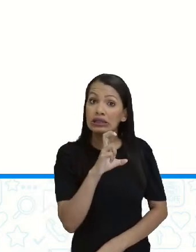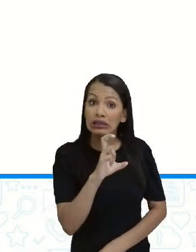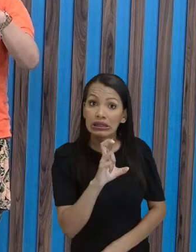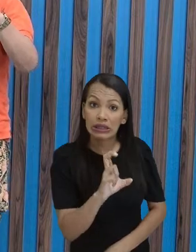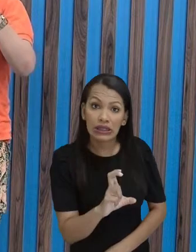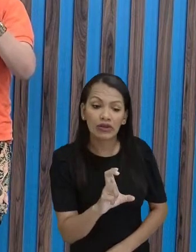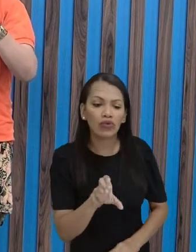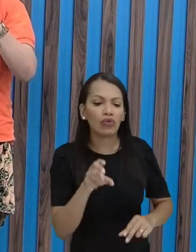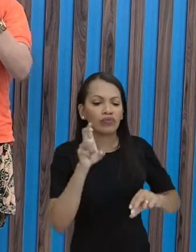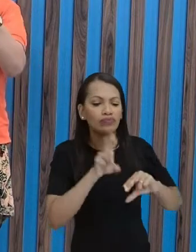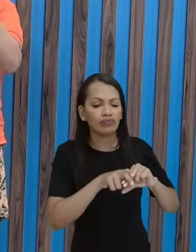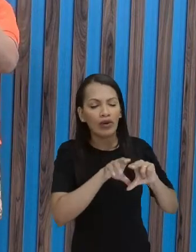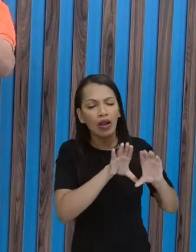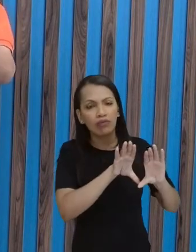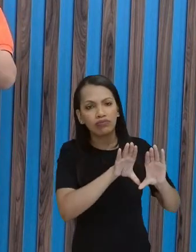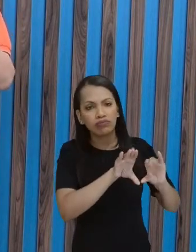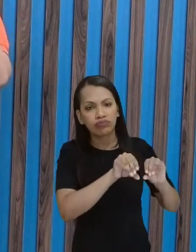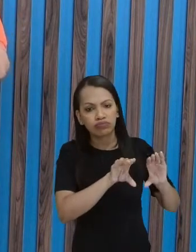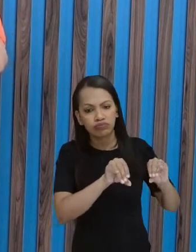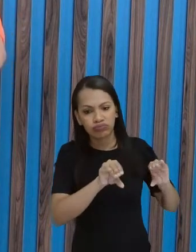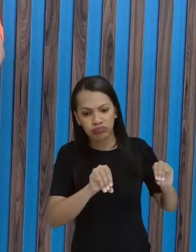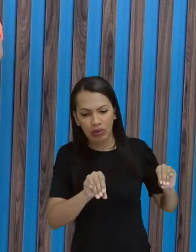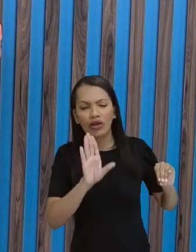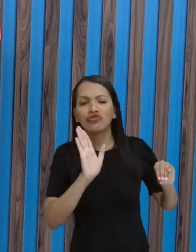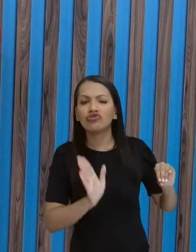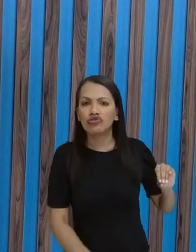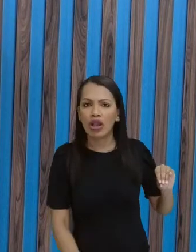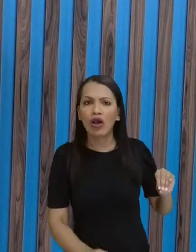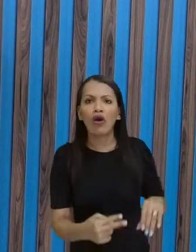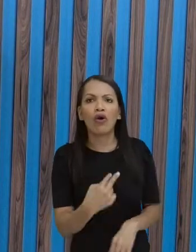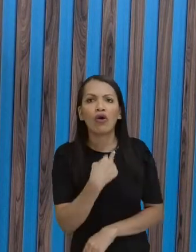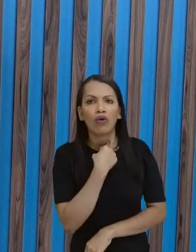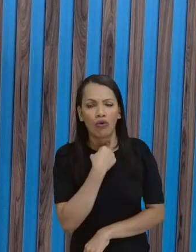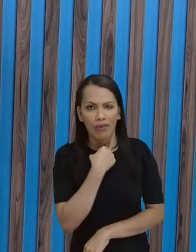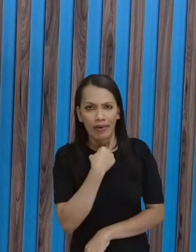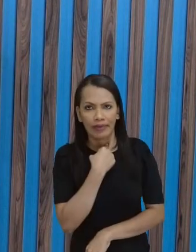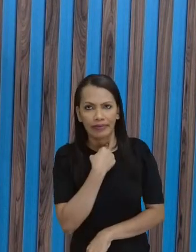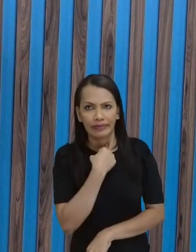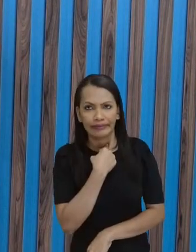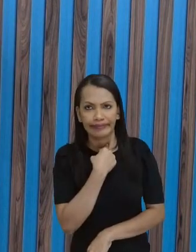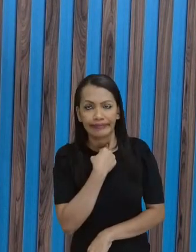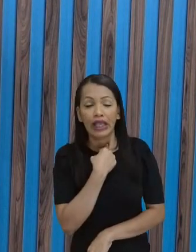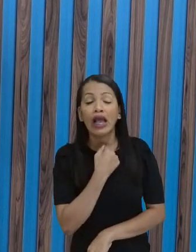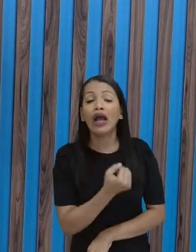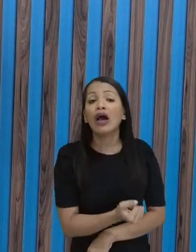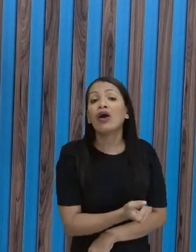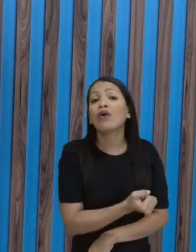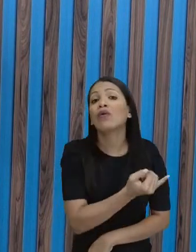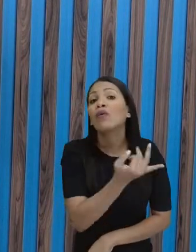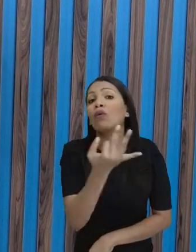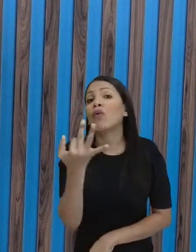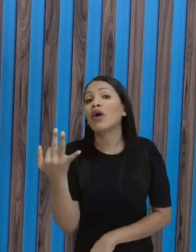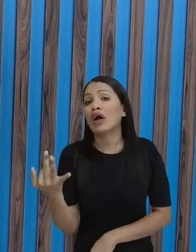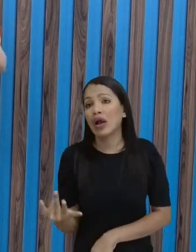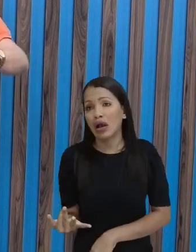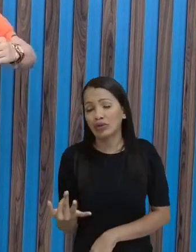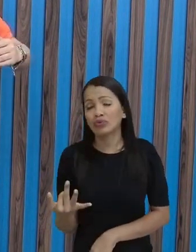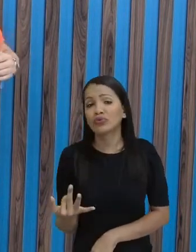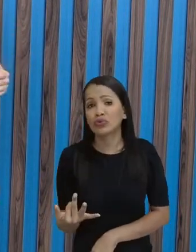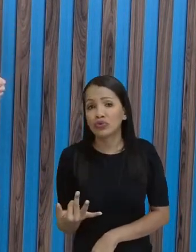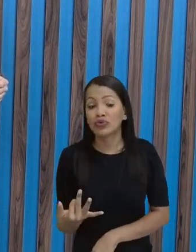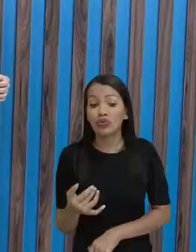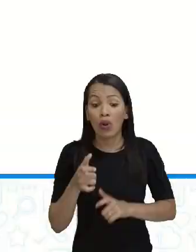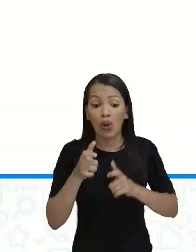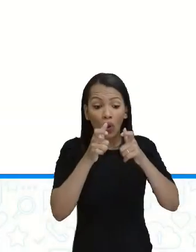Agora a professora Abigail vai repetir para mim a pergunta só do problema, porque o foco da gente é responder a pergunta.